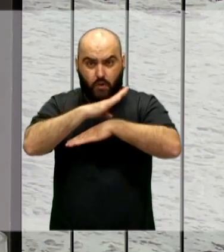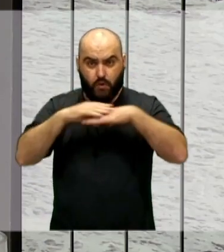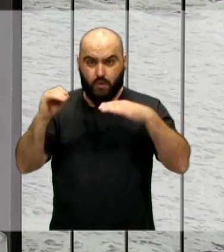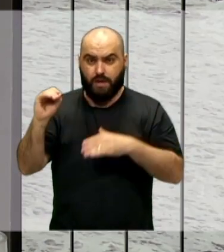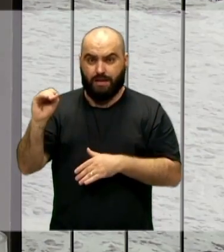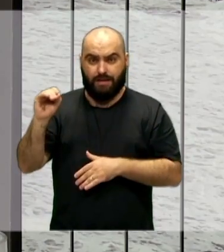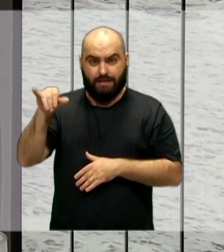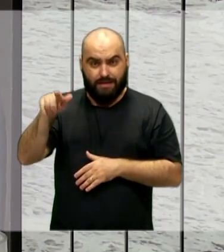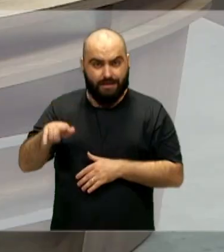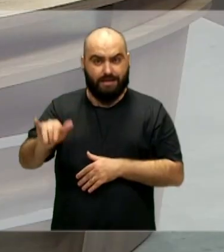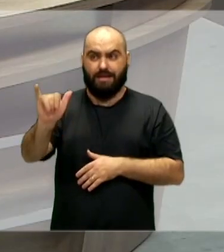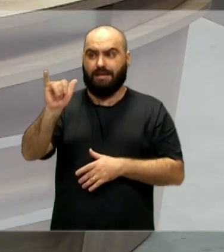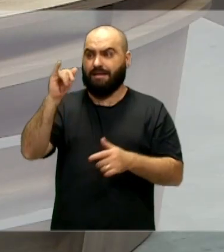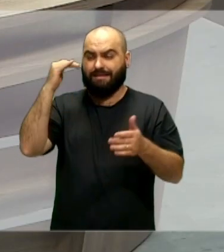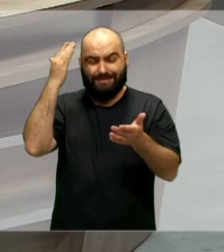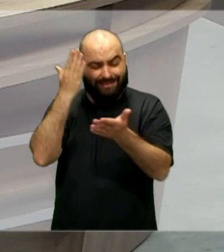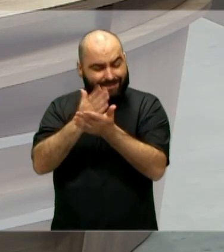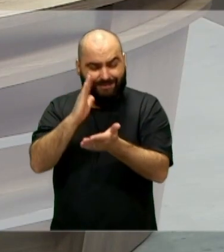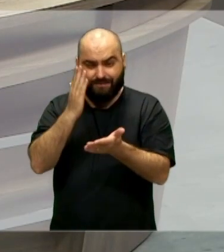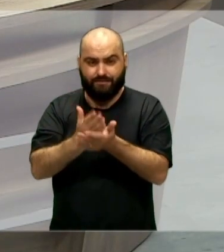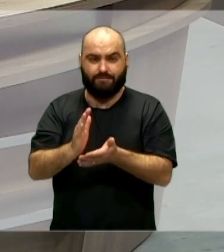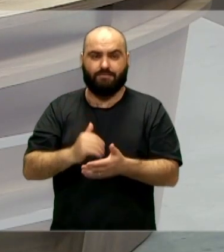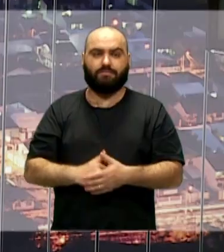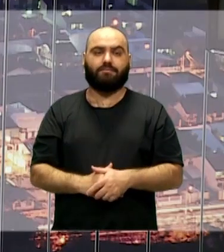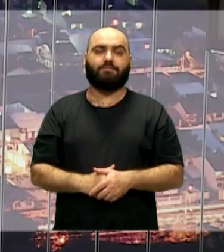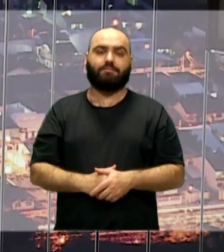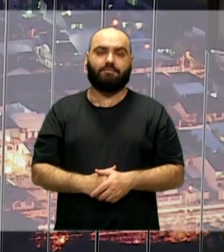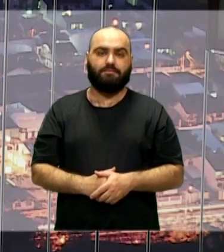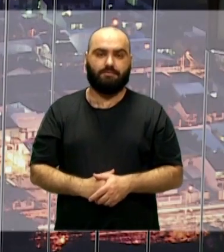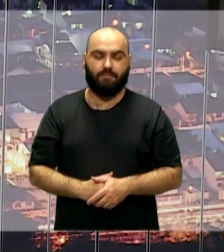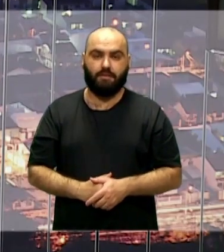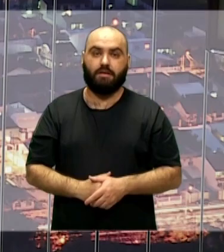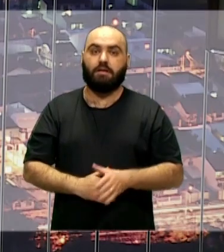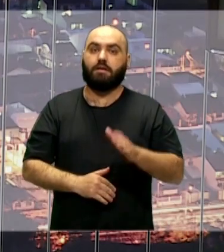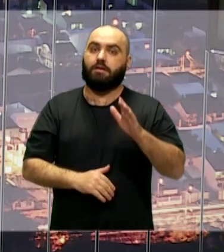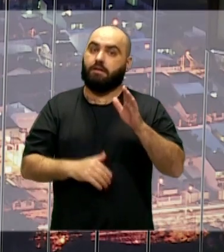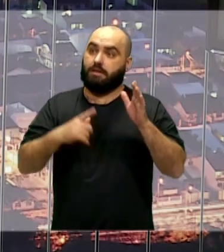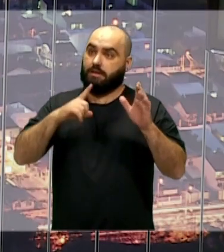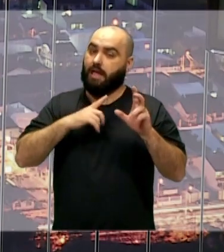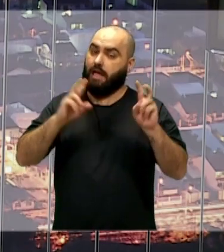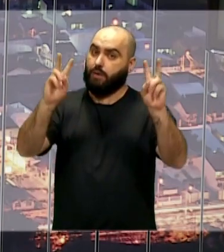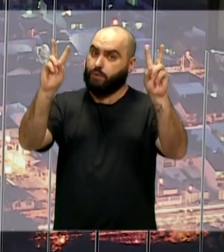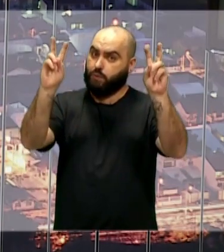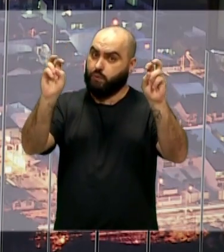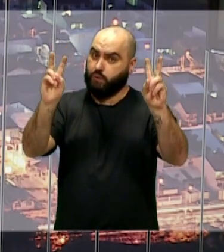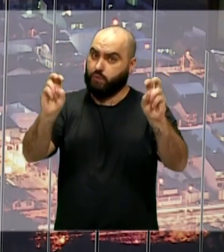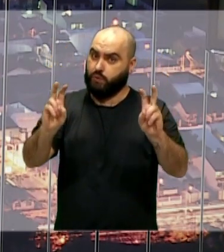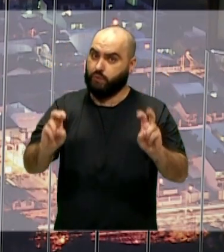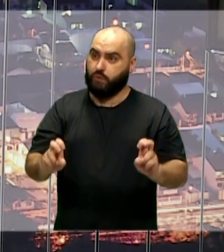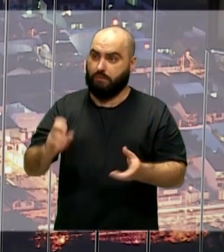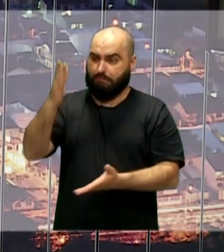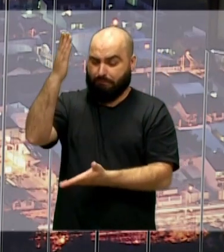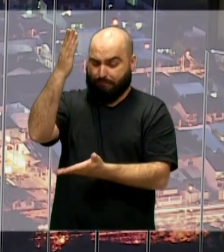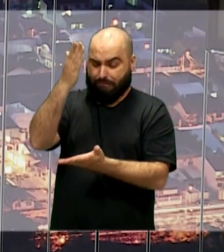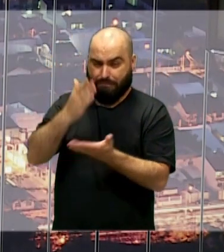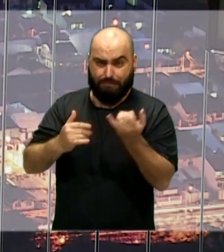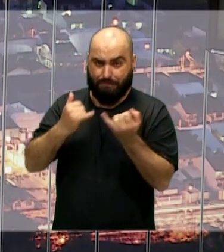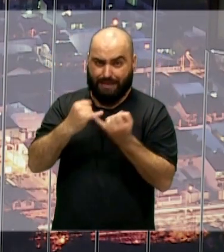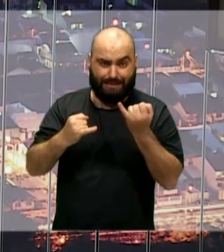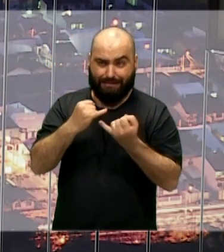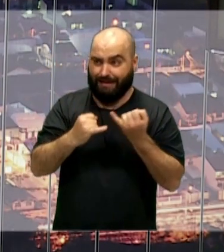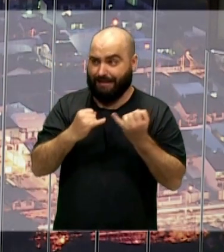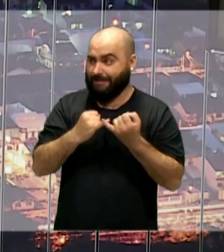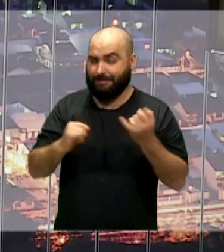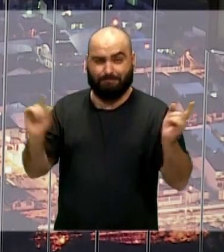tecla. Exato, muito bom você falar isso. A gente tem muito assunto aqui ainda, não chegamos nem na metade do que a gente